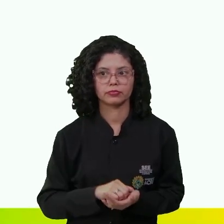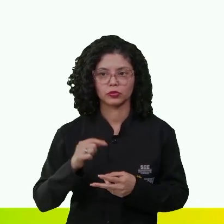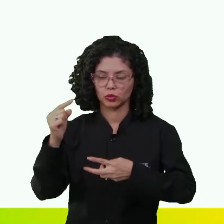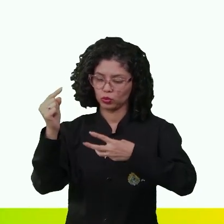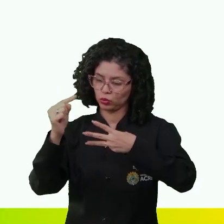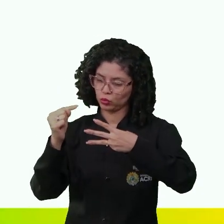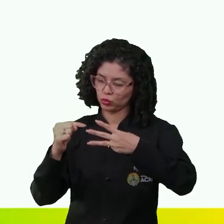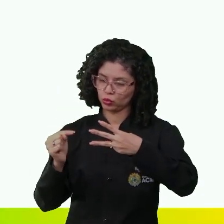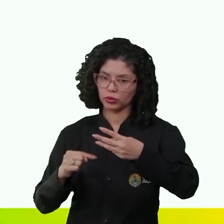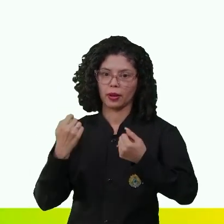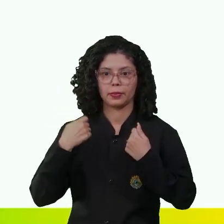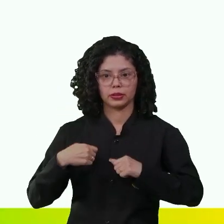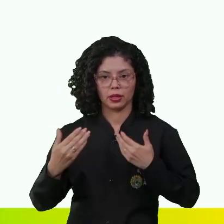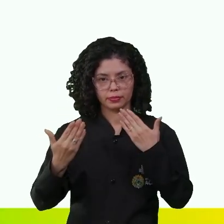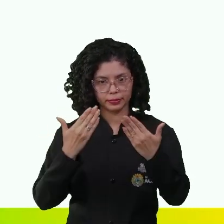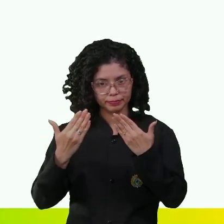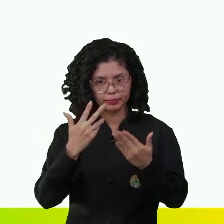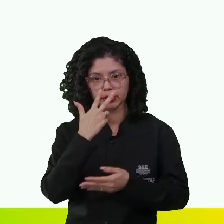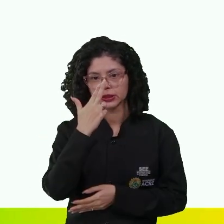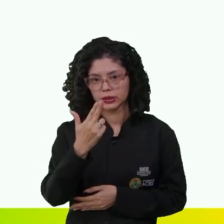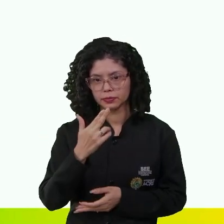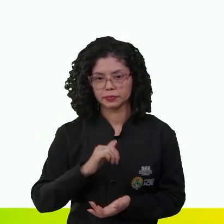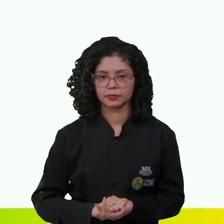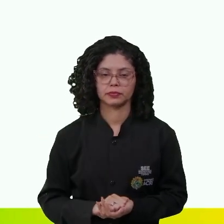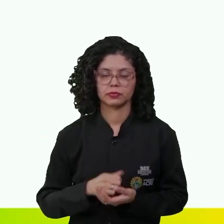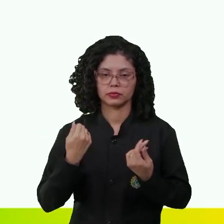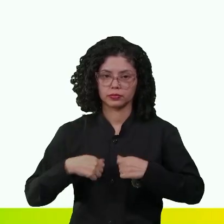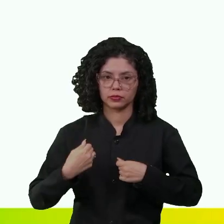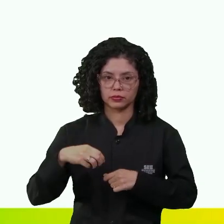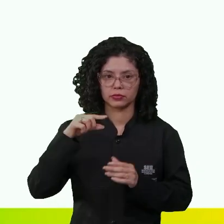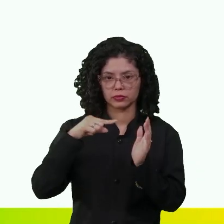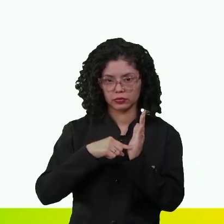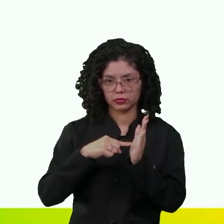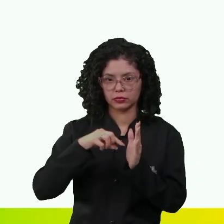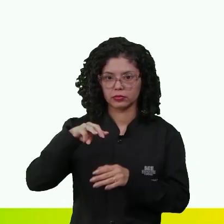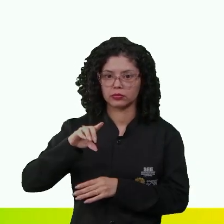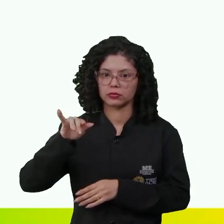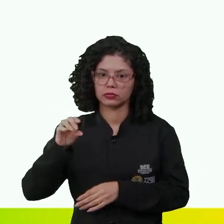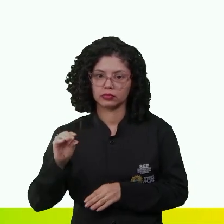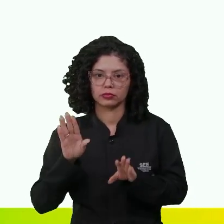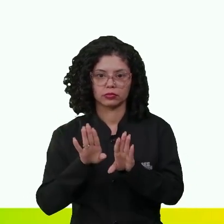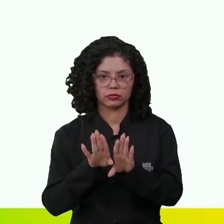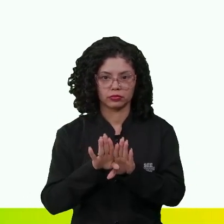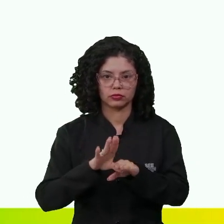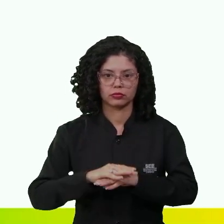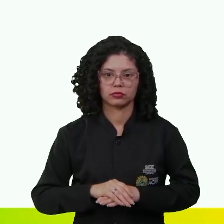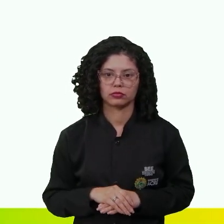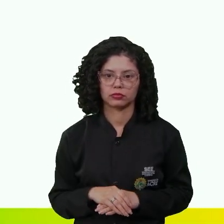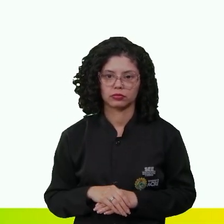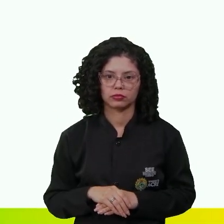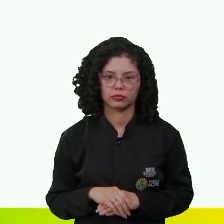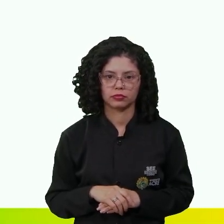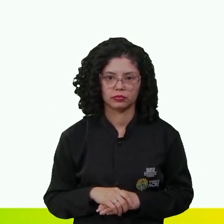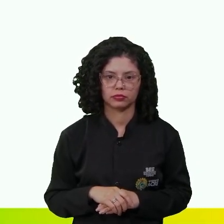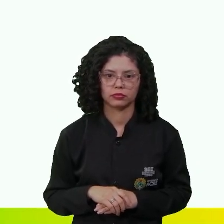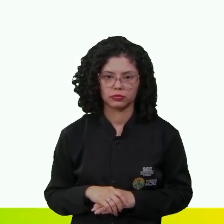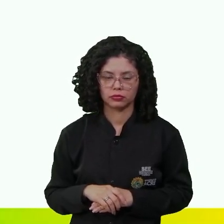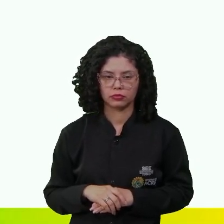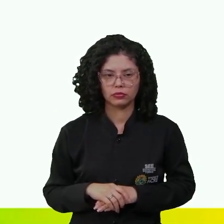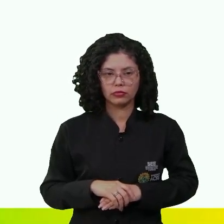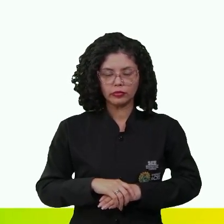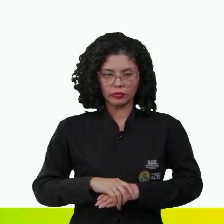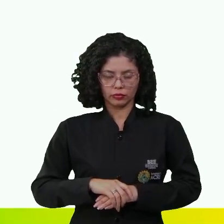3 lados terão que ser paralelos, M tem que ser ponto médio também, ponto médio,